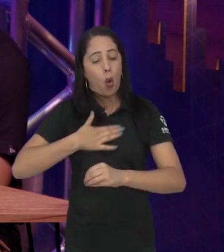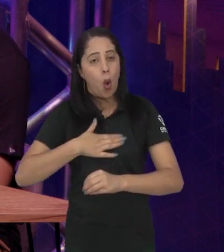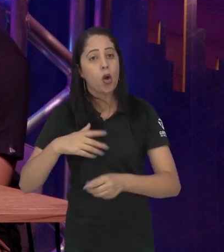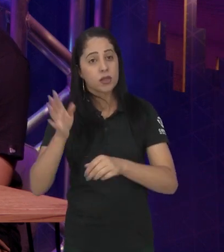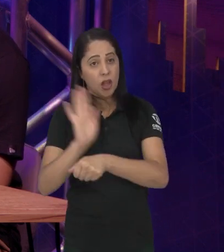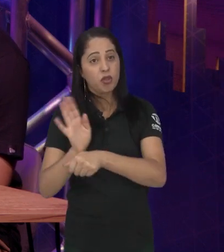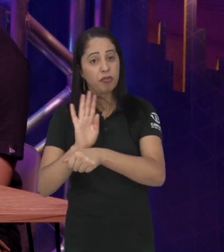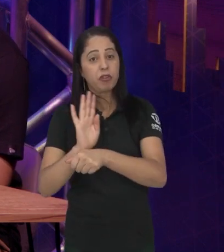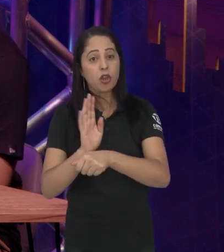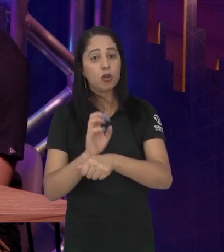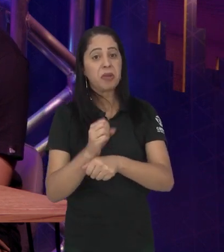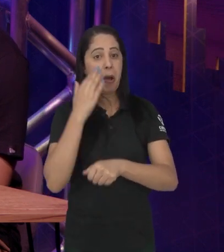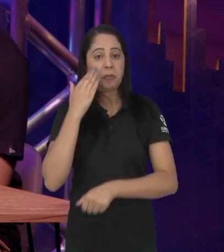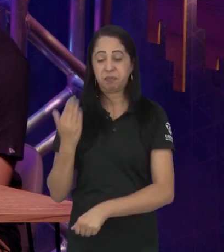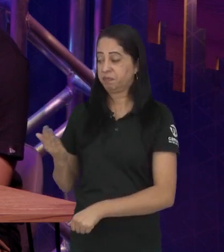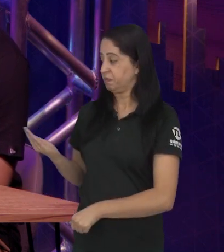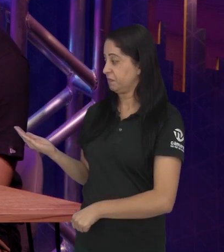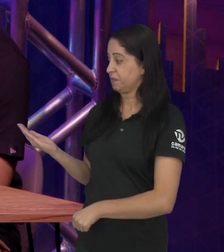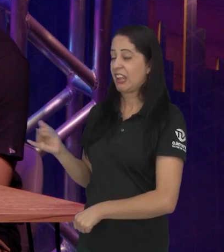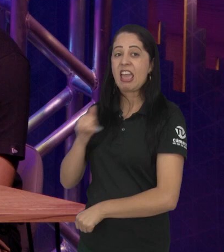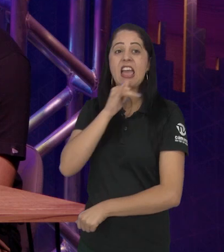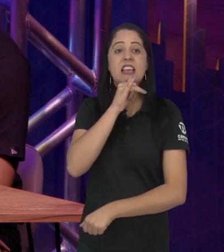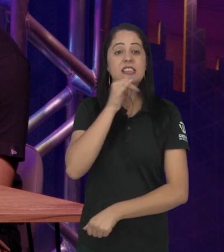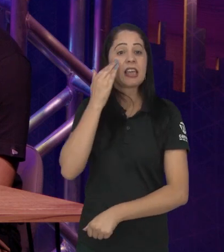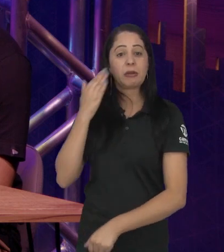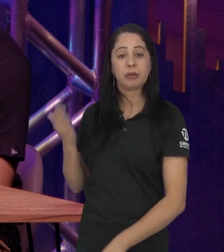E eu acho que isso aconteceu um pouco com o Parasita, que